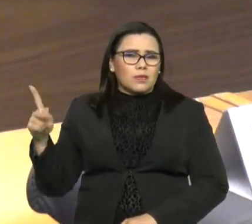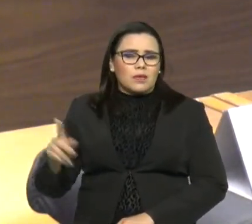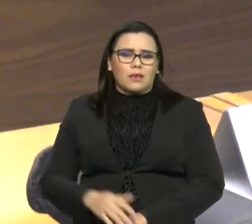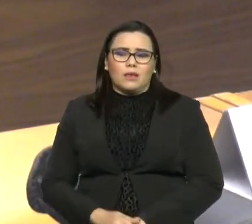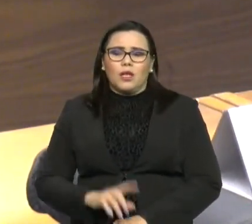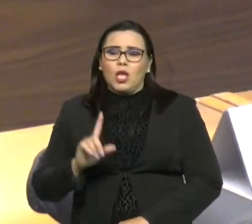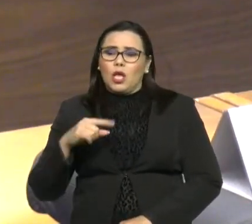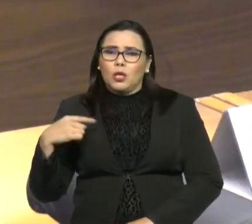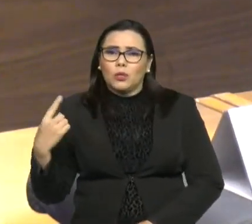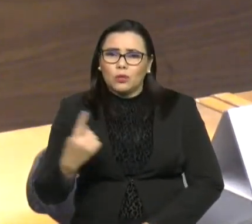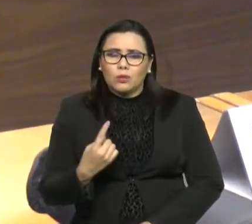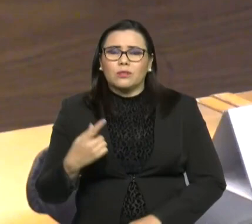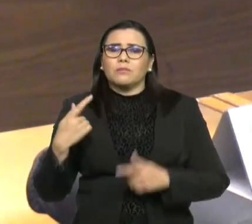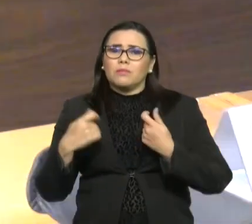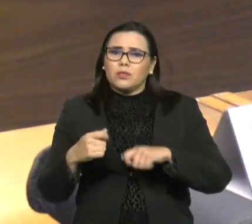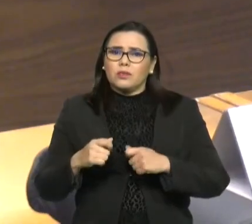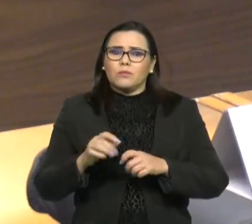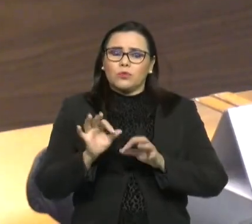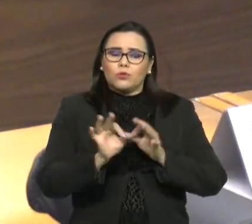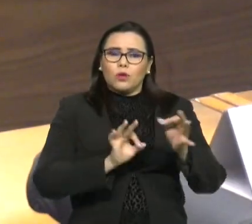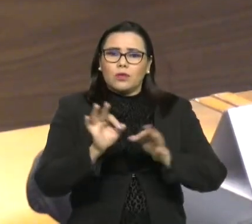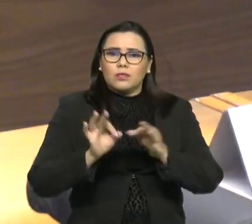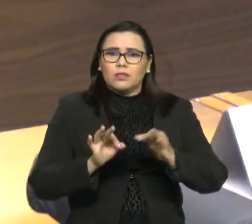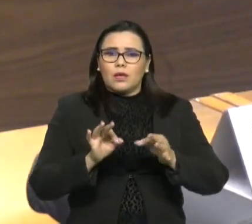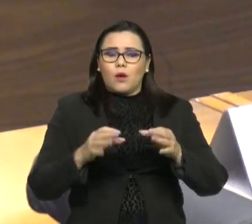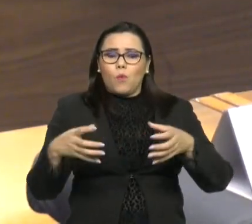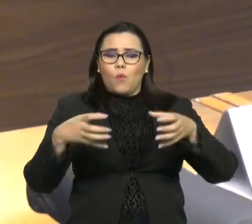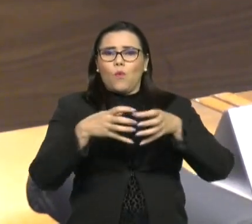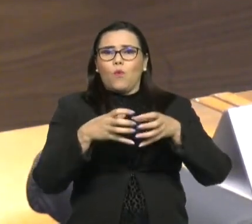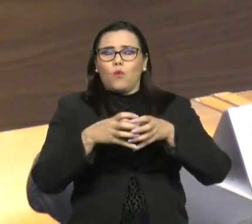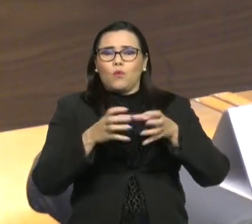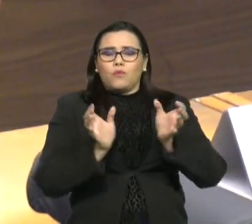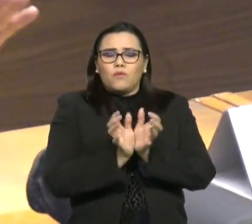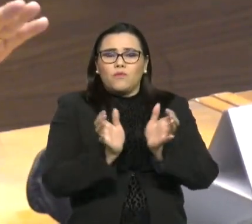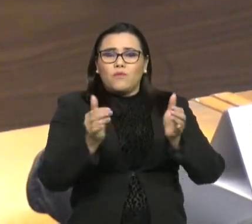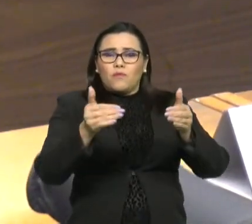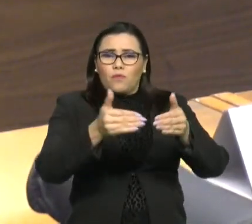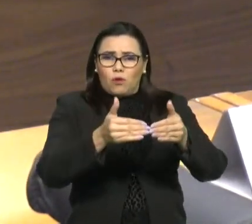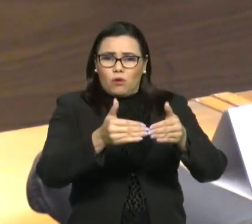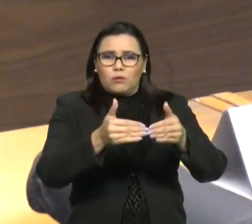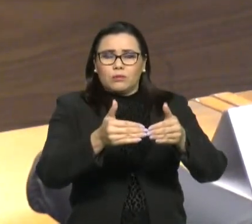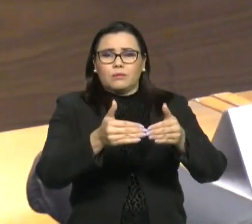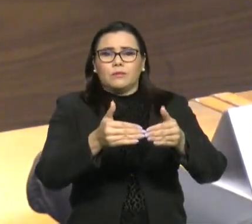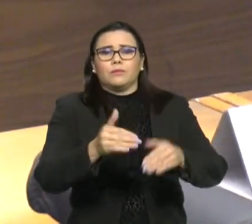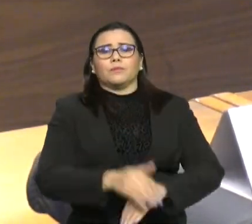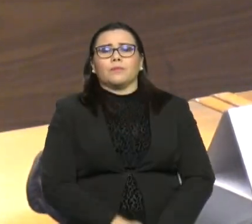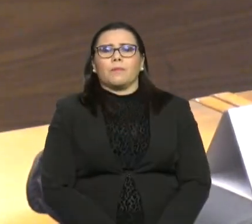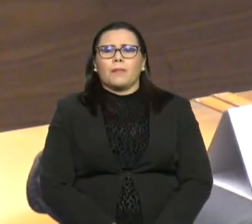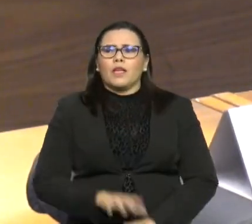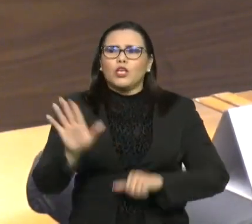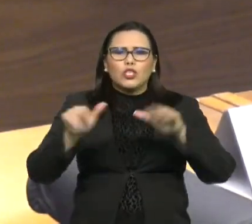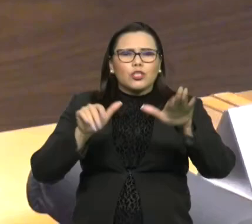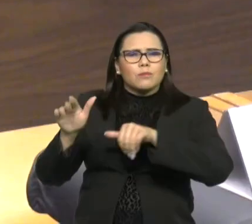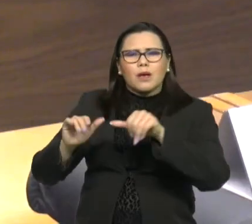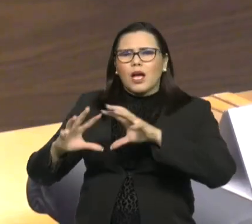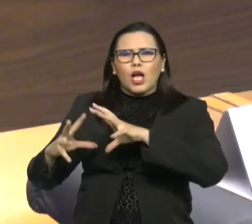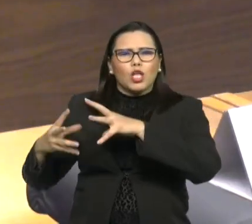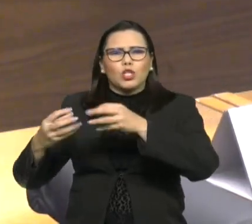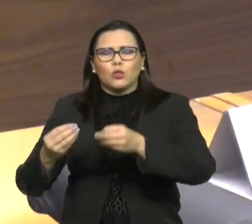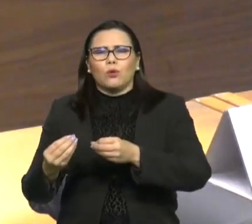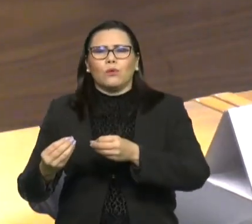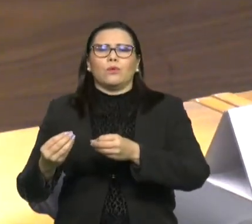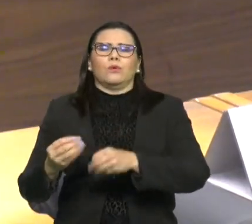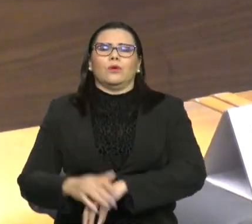em defesa do povo, para nós discutirmos isso, sem carimbo a ninguém. A frigorífico A,